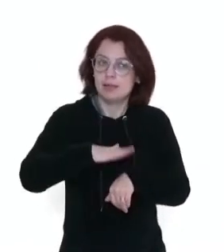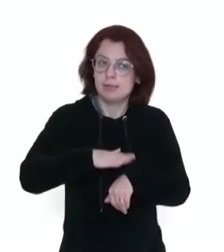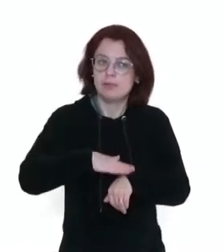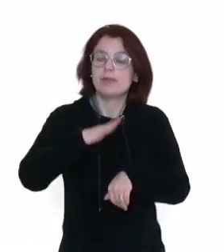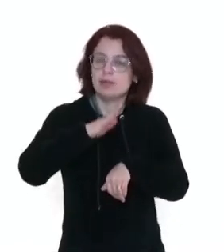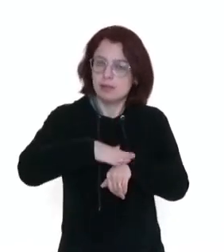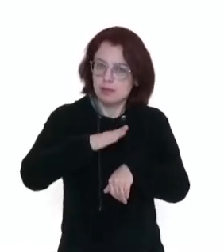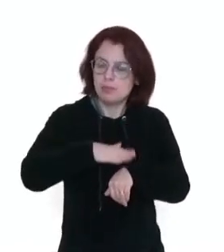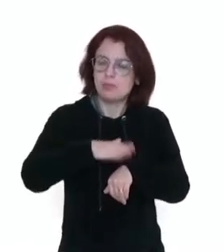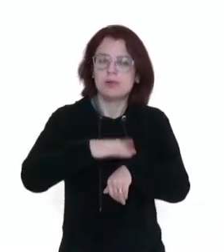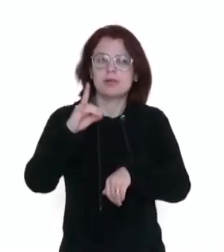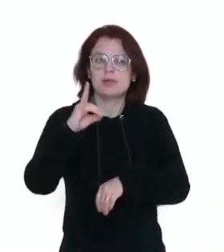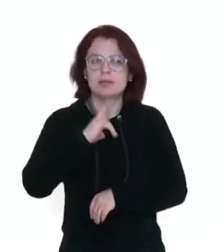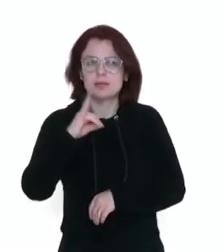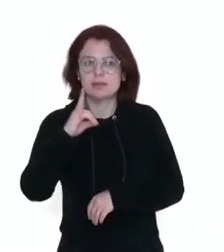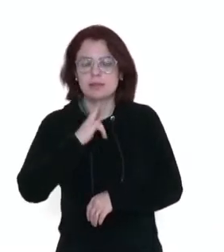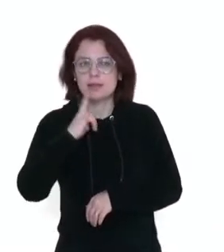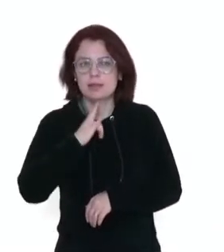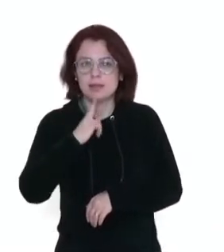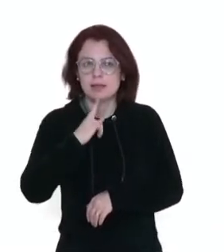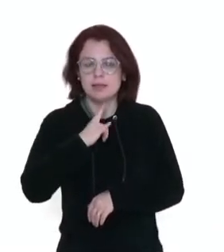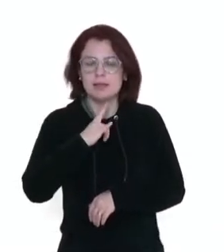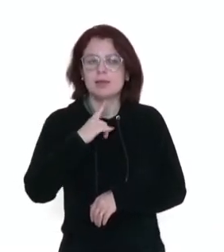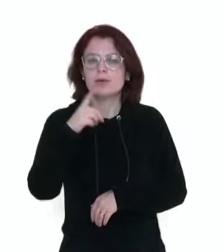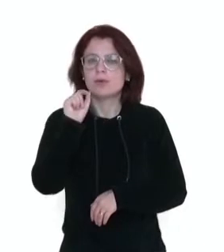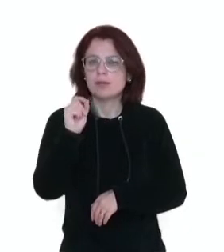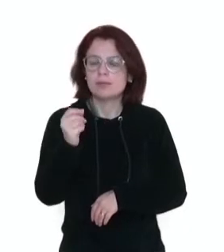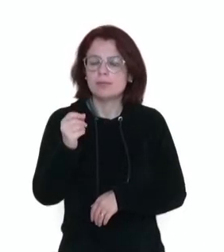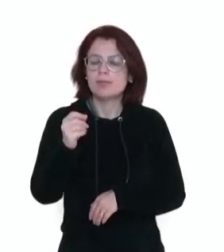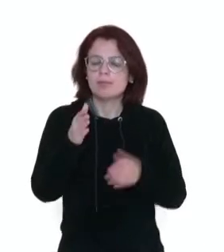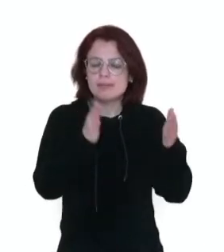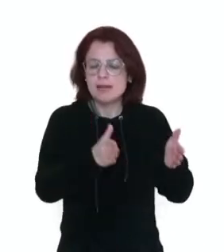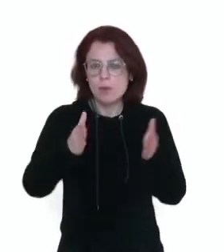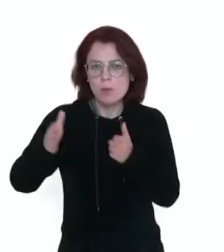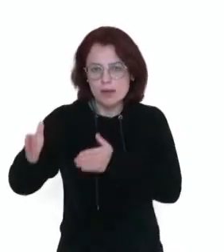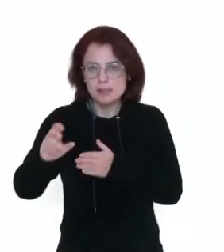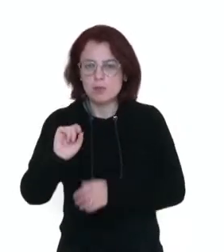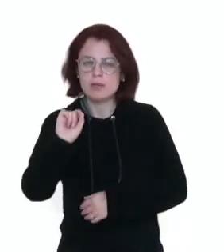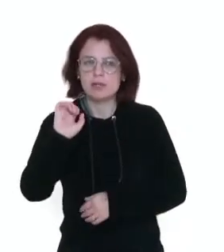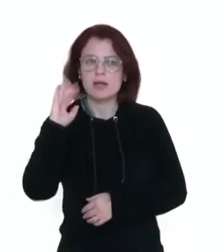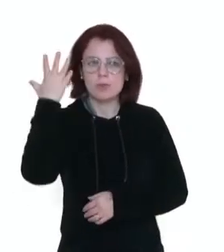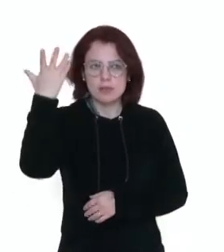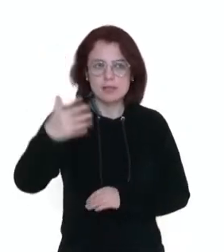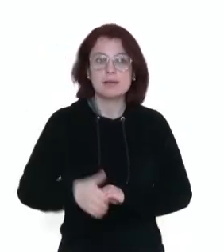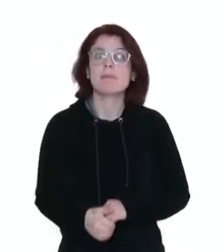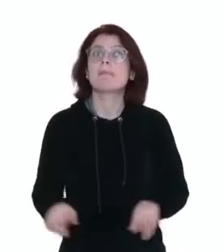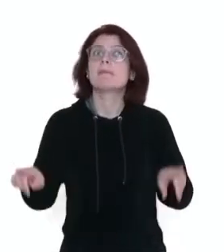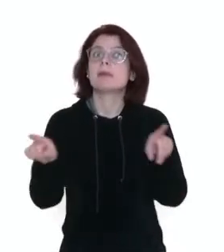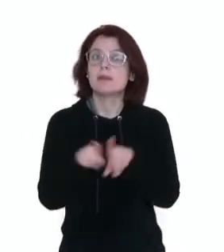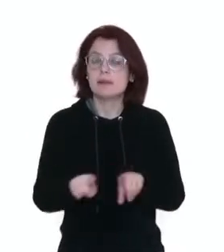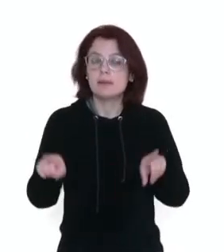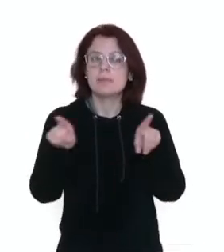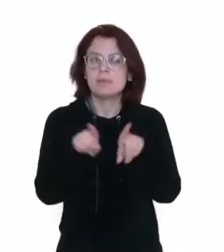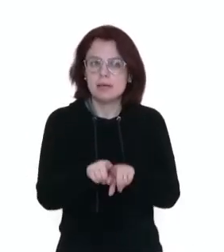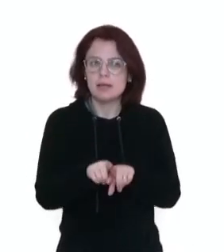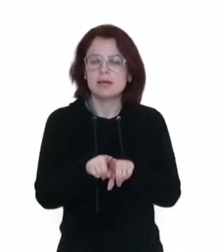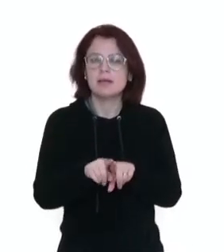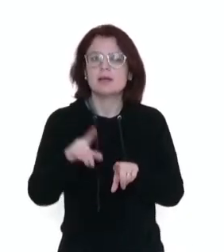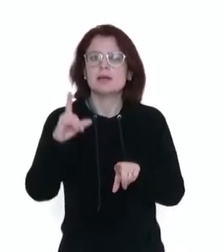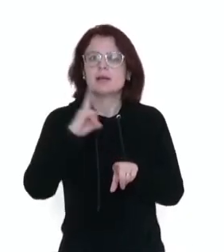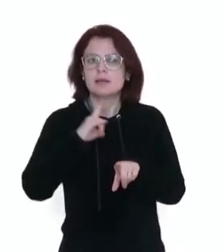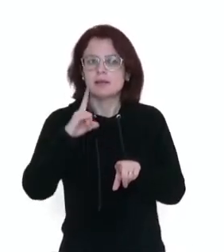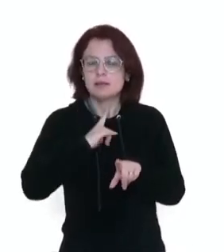pode estar apenas subentendido pela sequência em que os fatos acontecem, mas também pode aparecer marcado